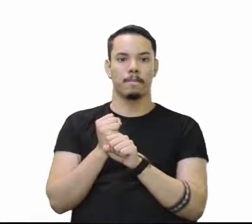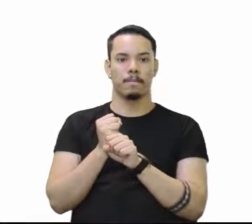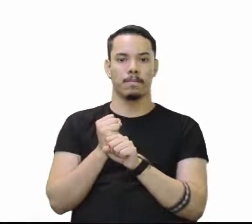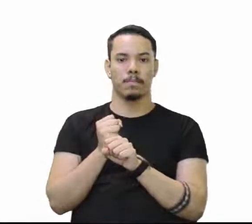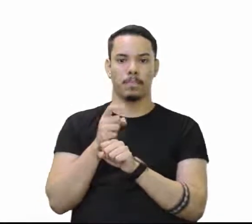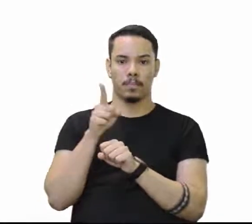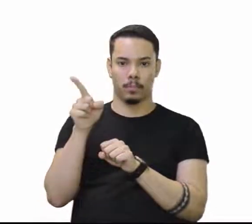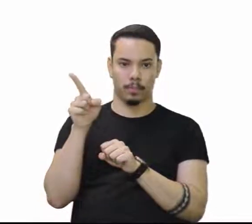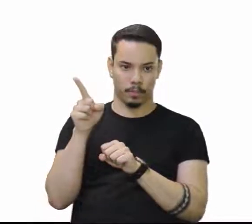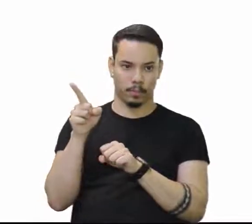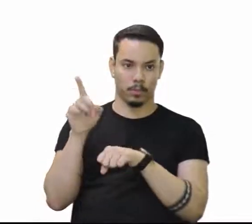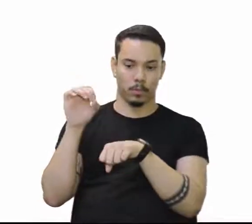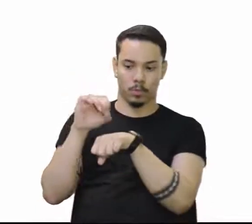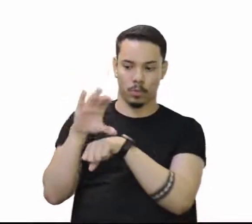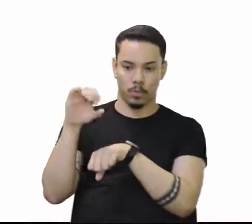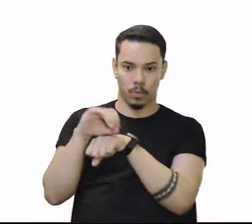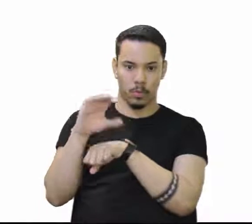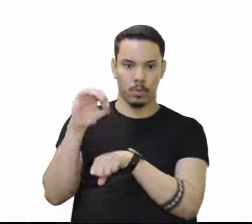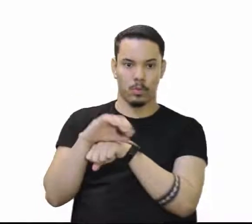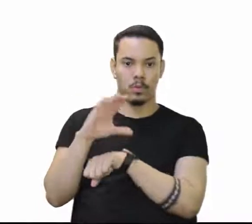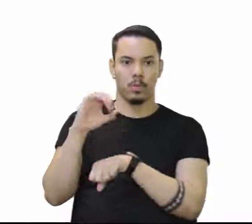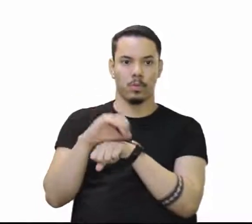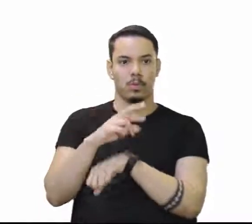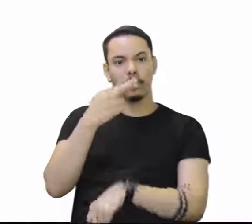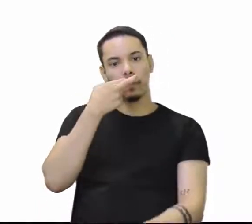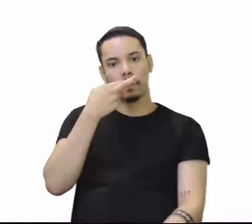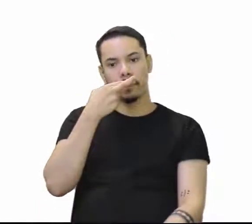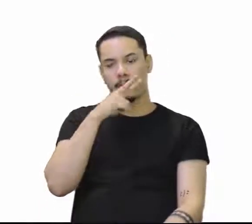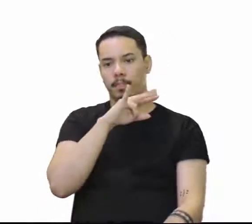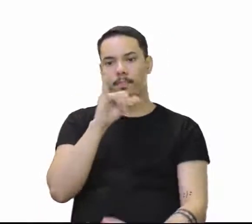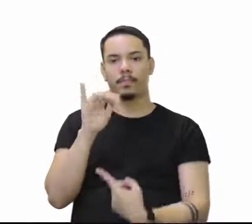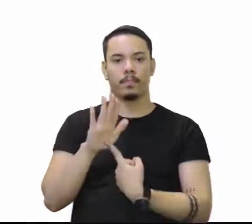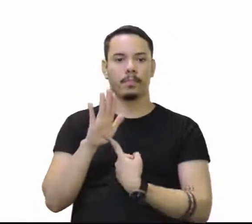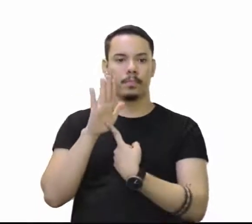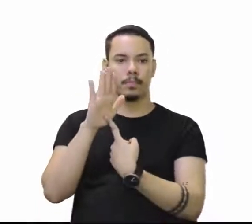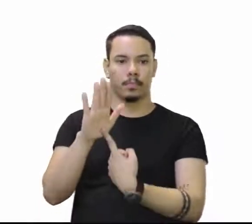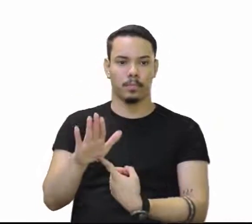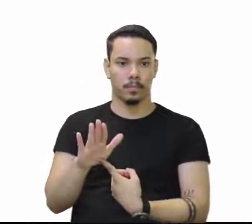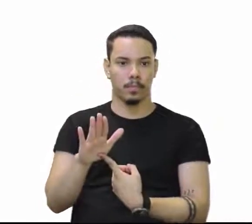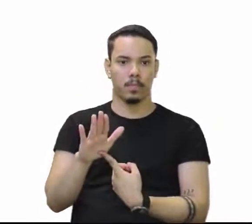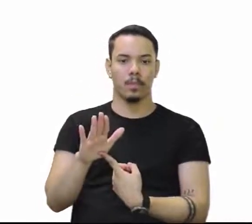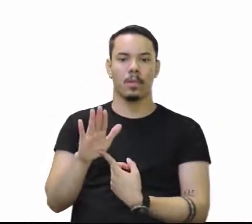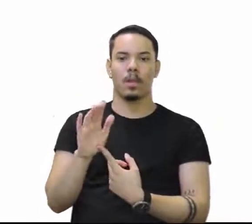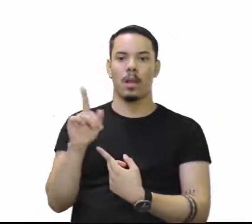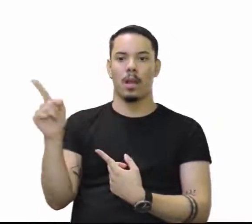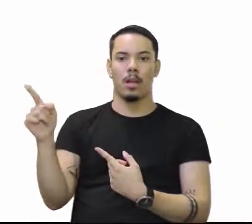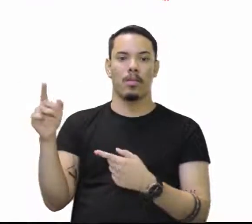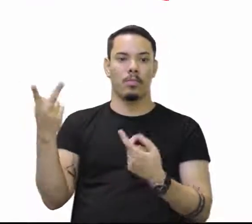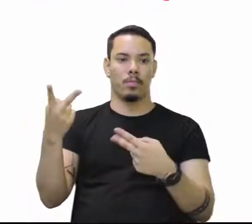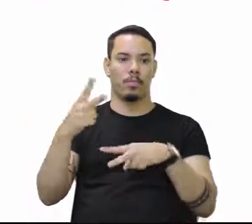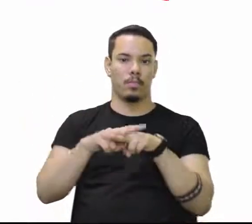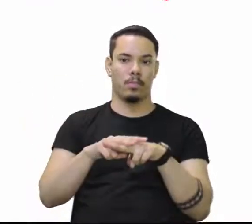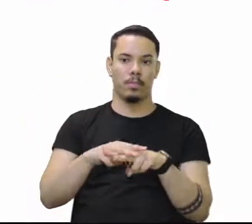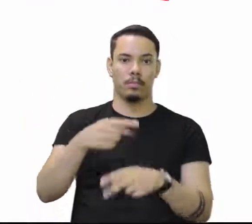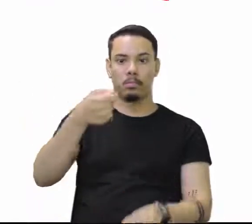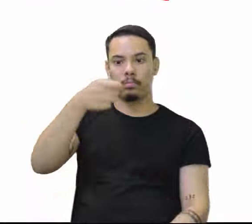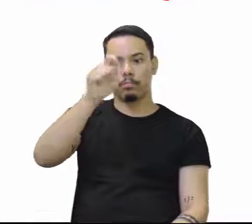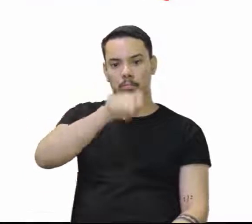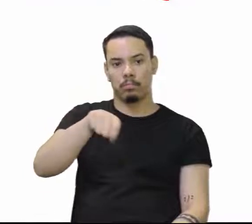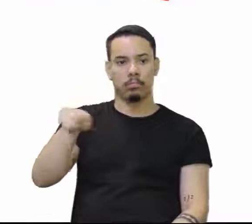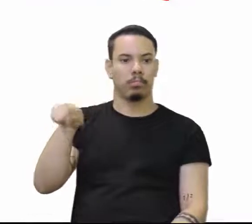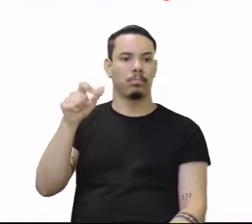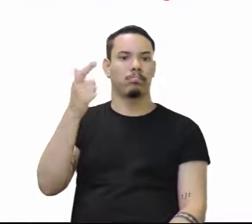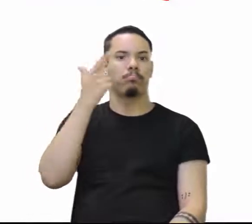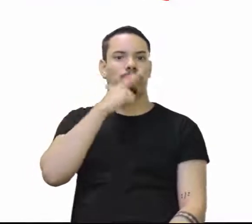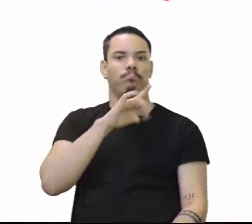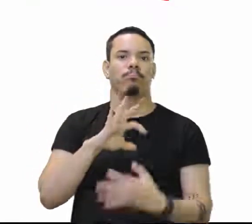sobre essa orientação do Rondon, ele vai se apresentar como desertor e foi preso. Após 7 meses, foi